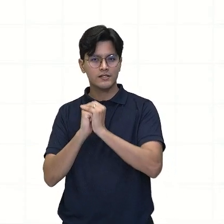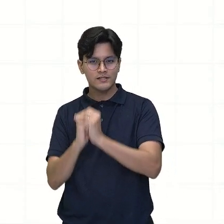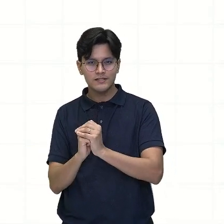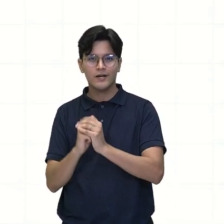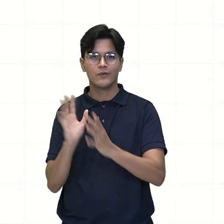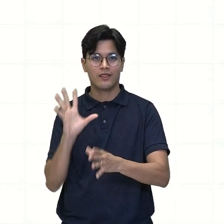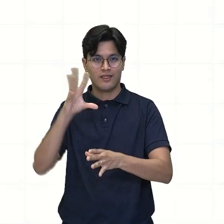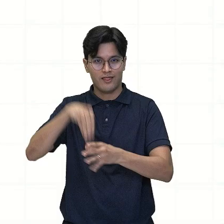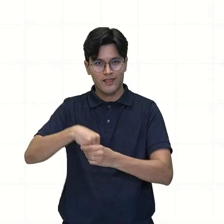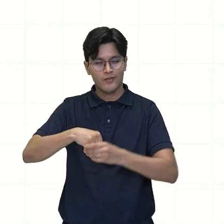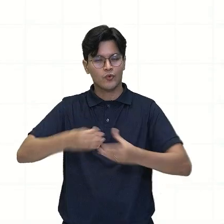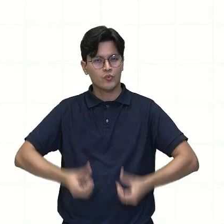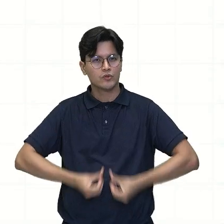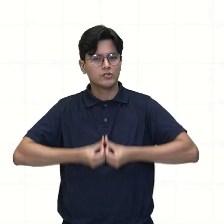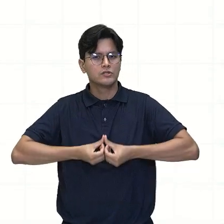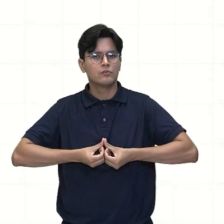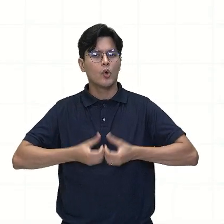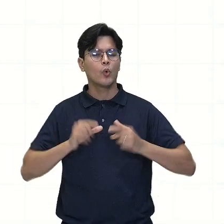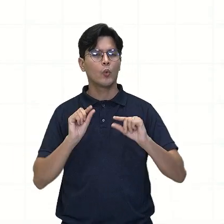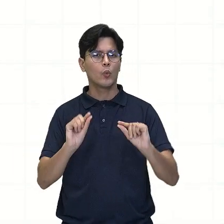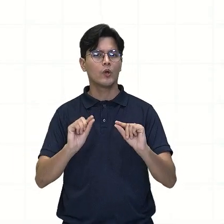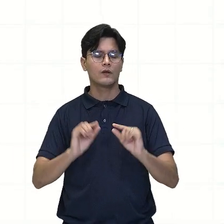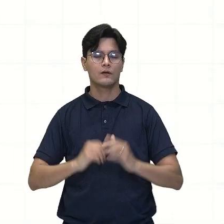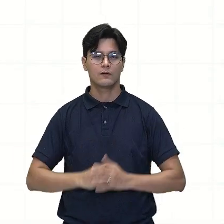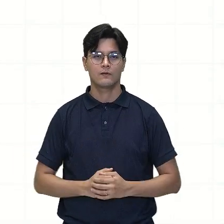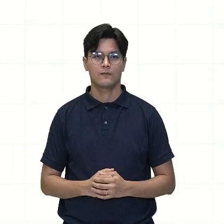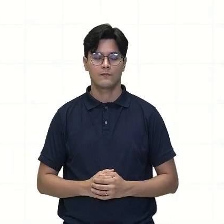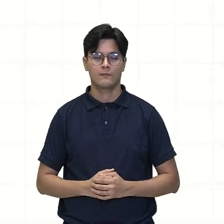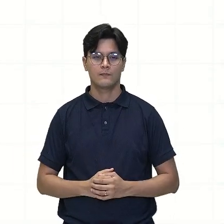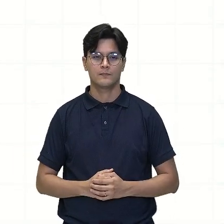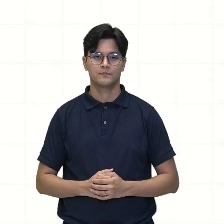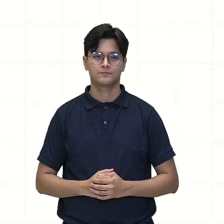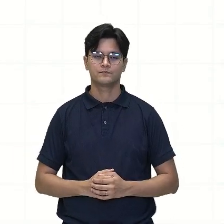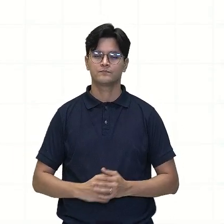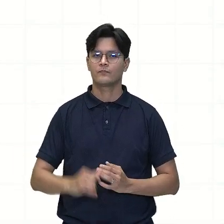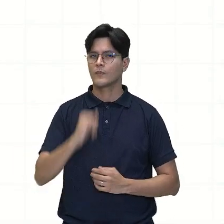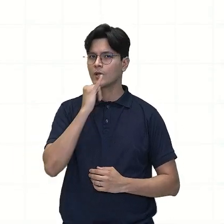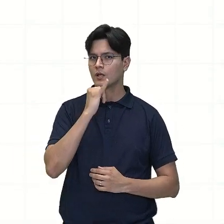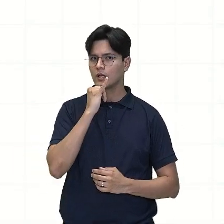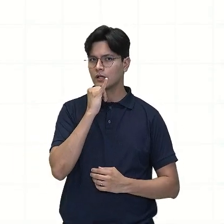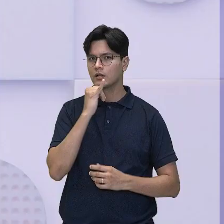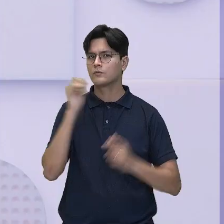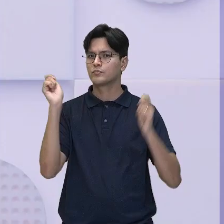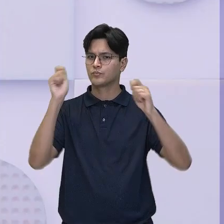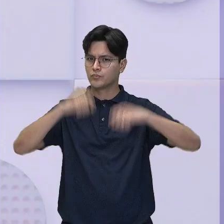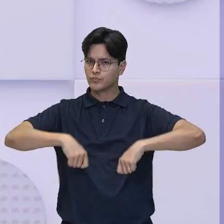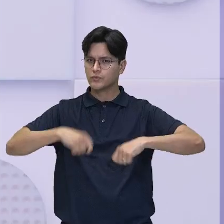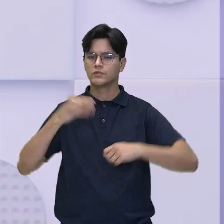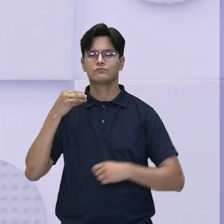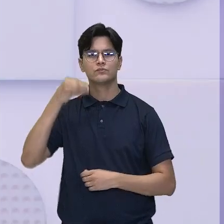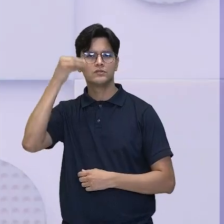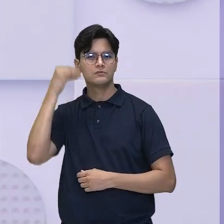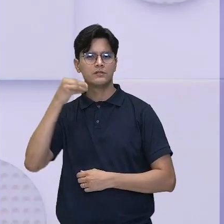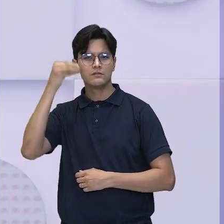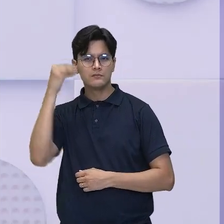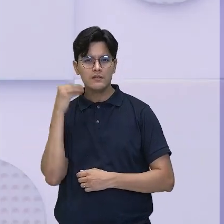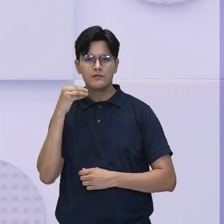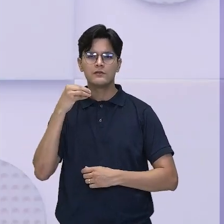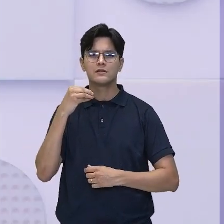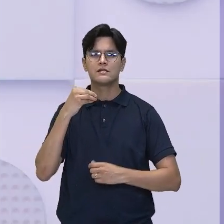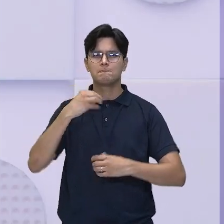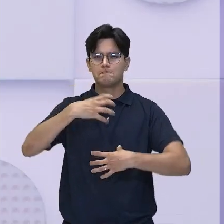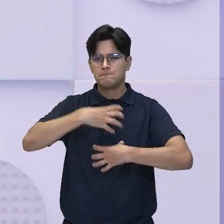budista, é quando nós podemos fazer uma experiência de aprofundamento de sentido. Por exemplo,